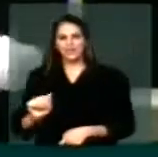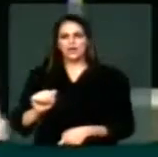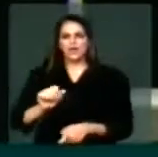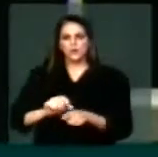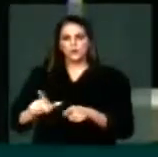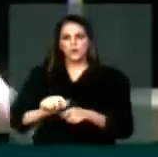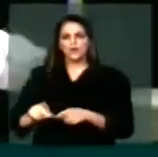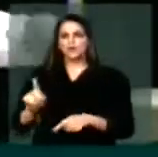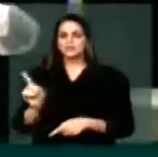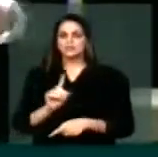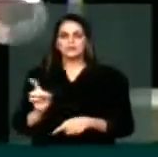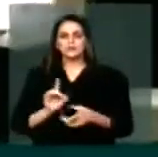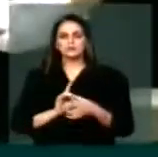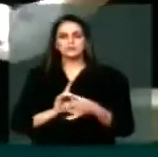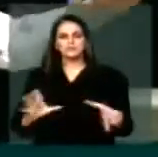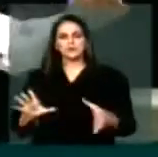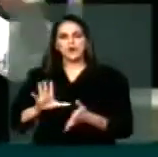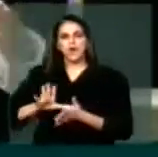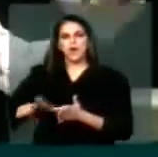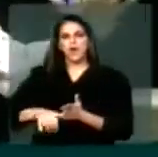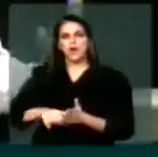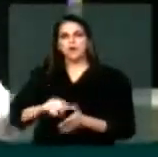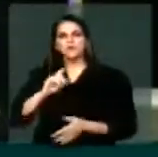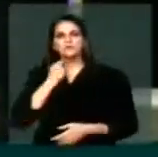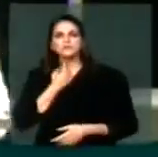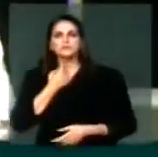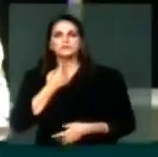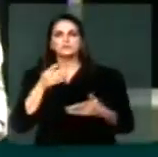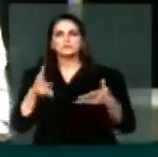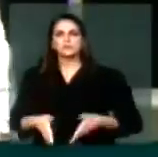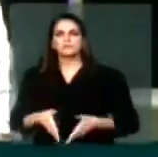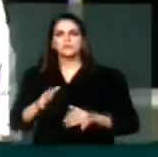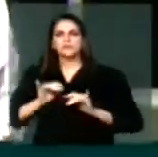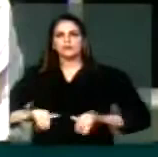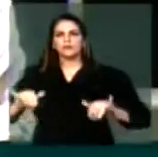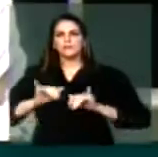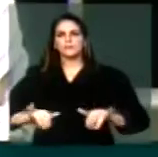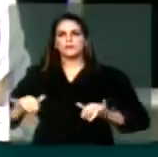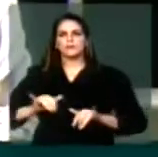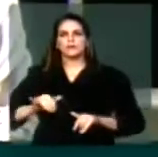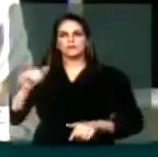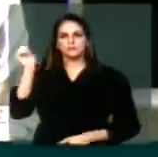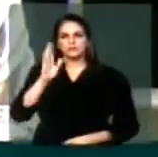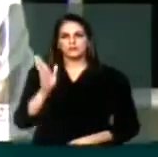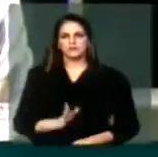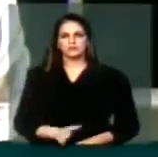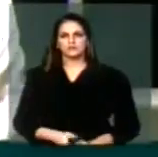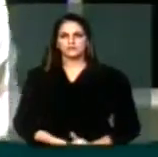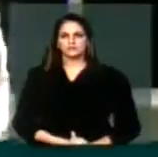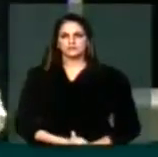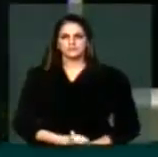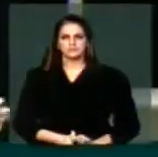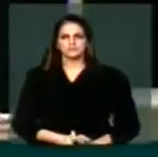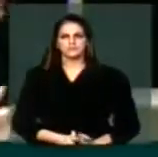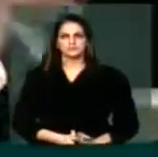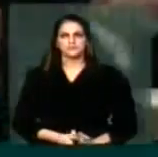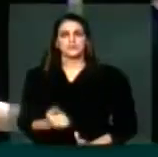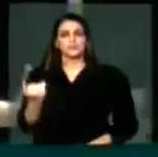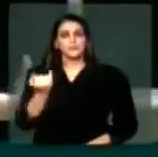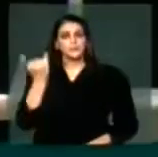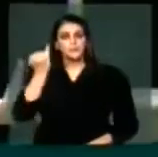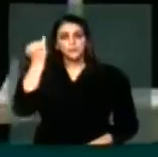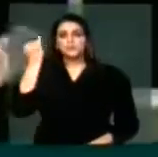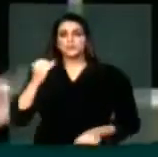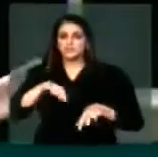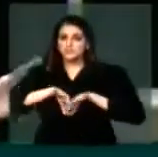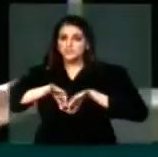que corruptos e corruptores se façam em campanhas milionárias que hoje já existem Brasil afora. Então, é importante